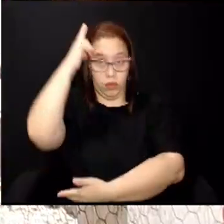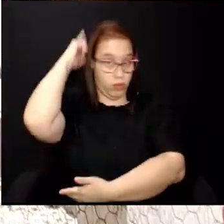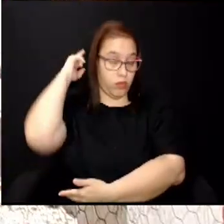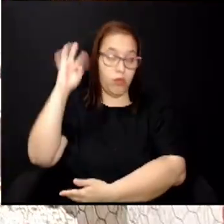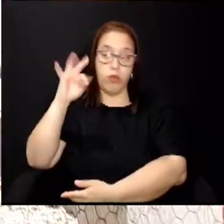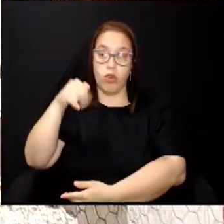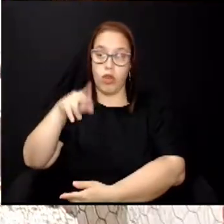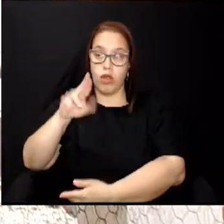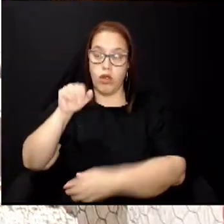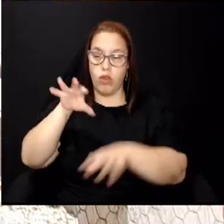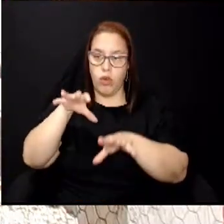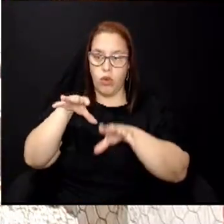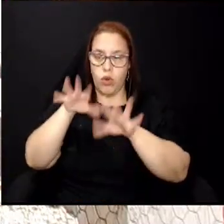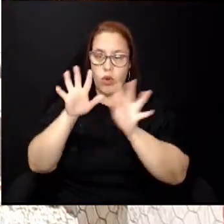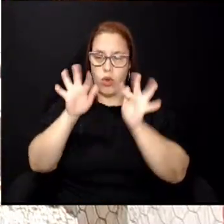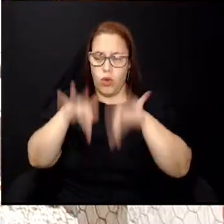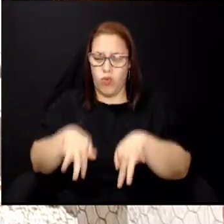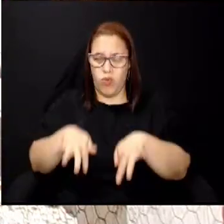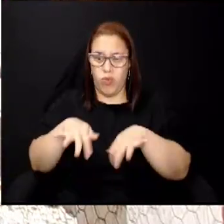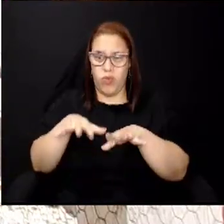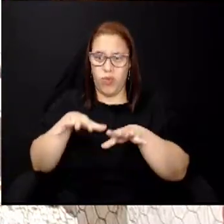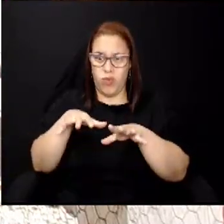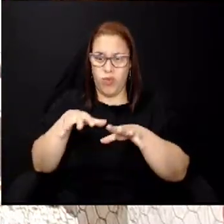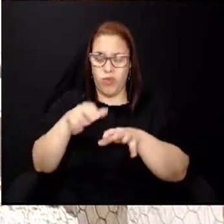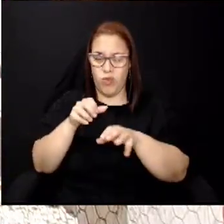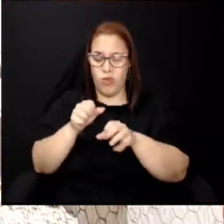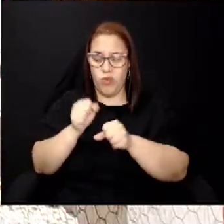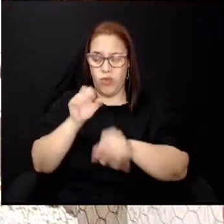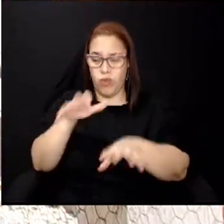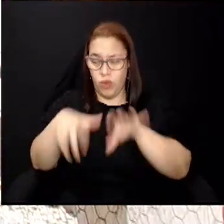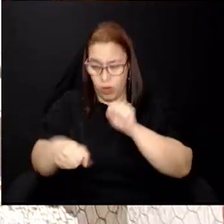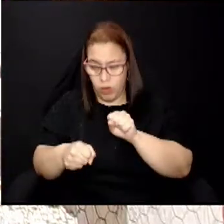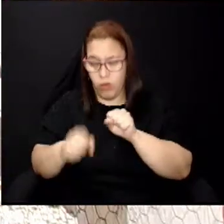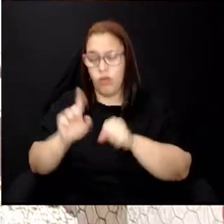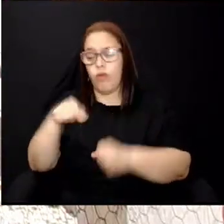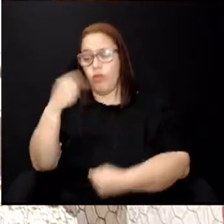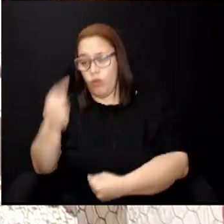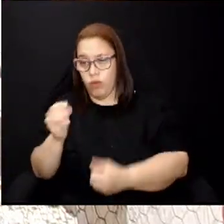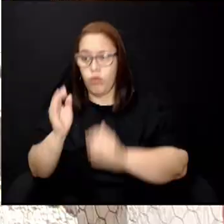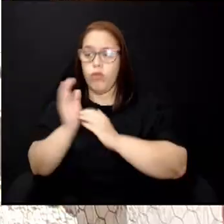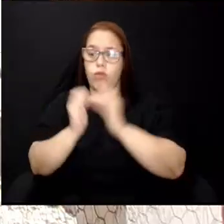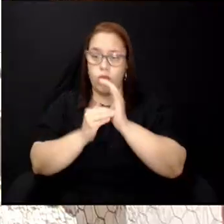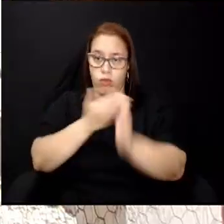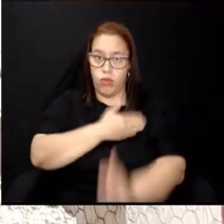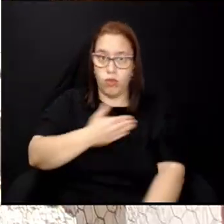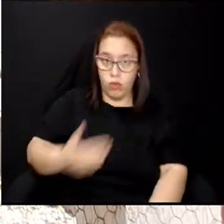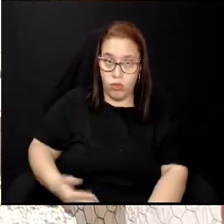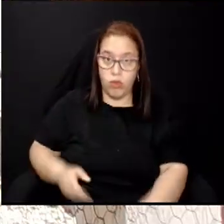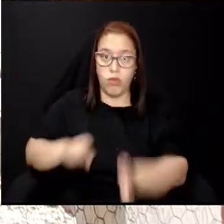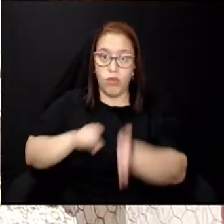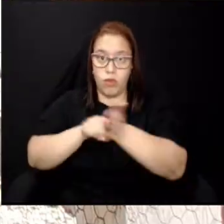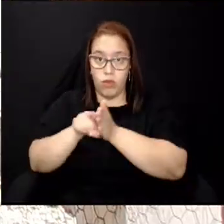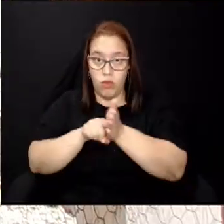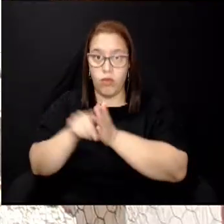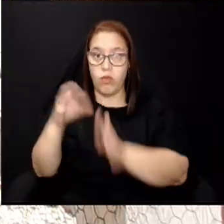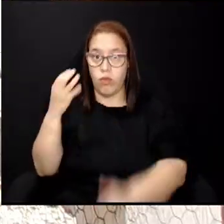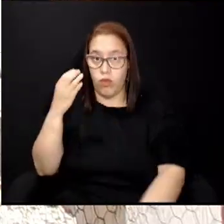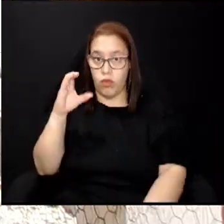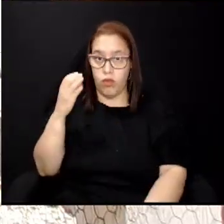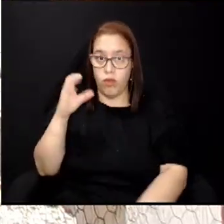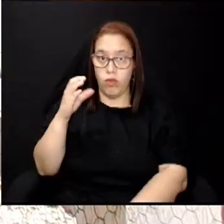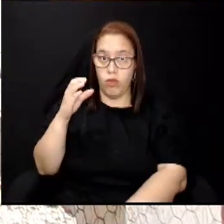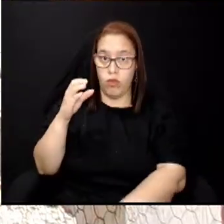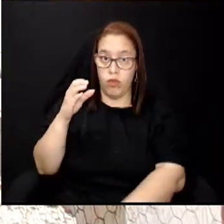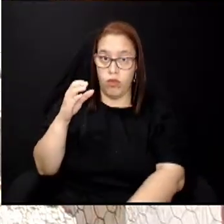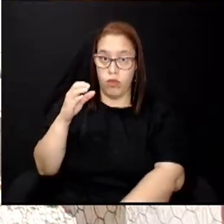carreira. Logo depois eu passei no concurso público, né, como pesquisador científico da instituição,